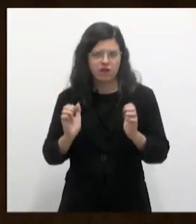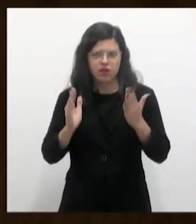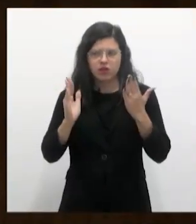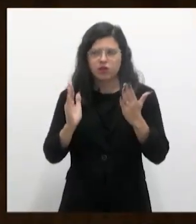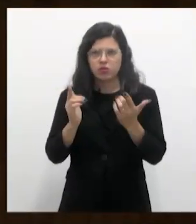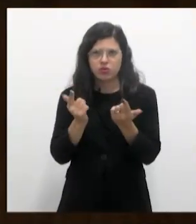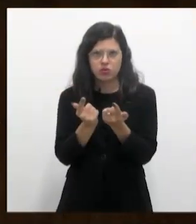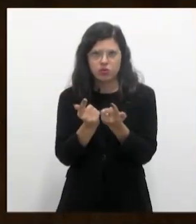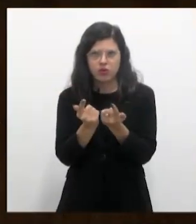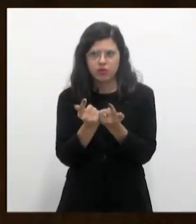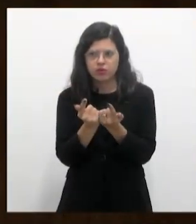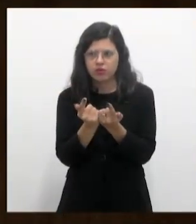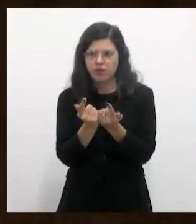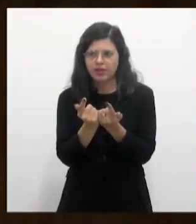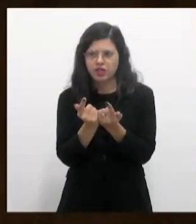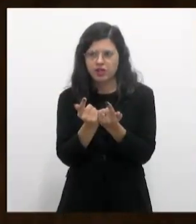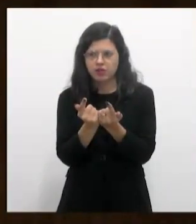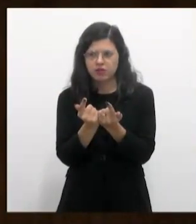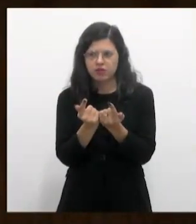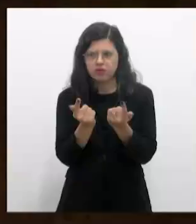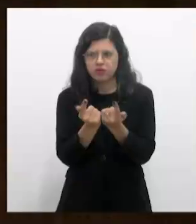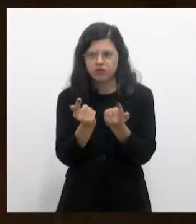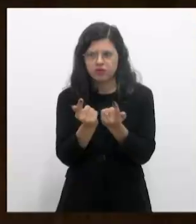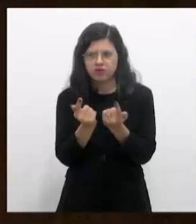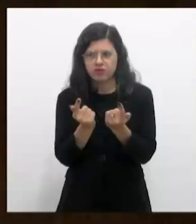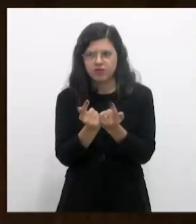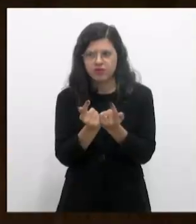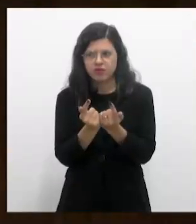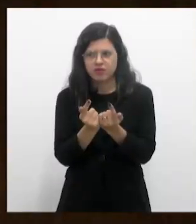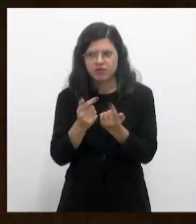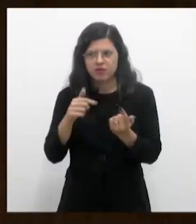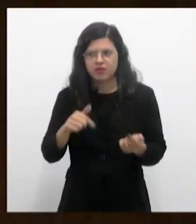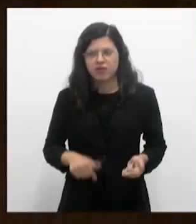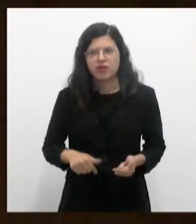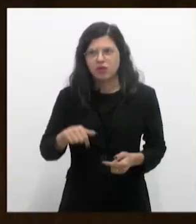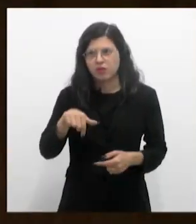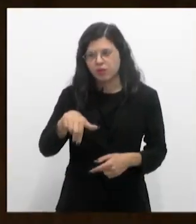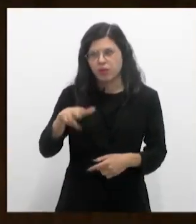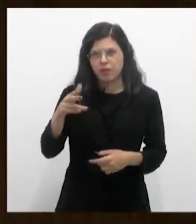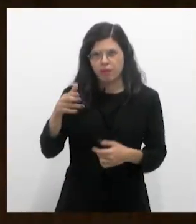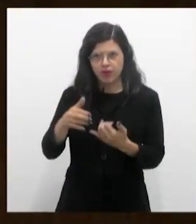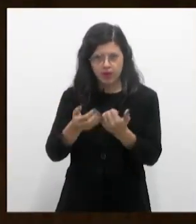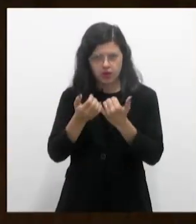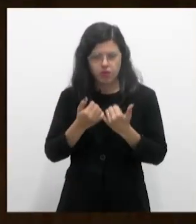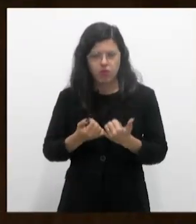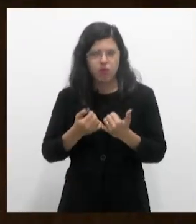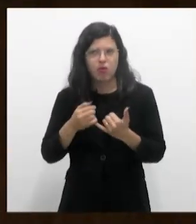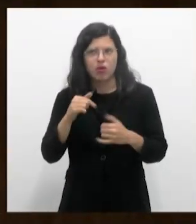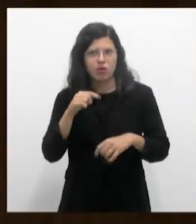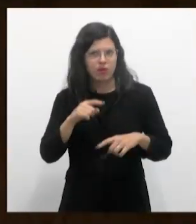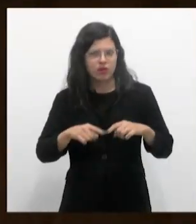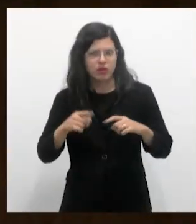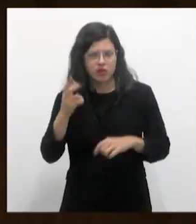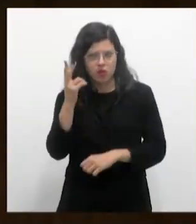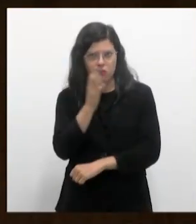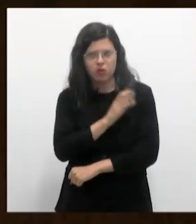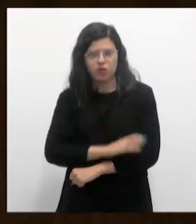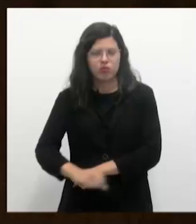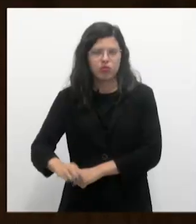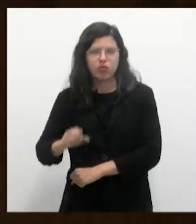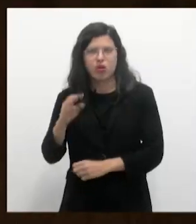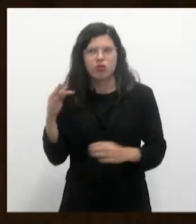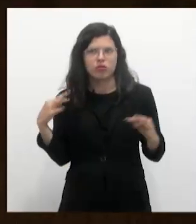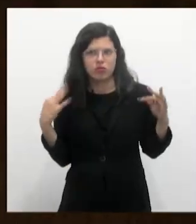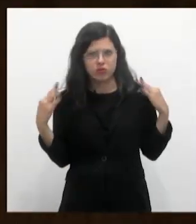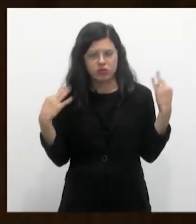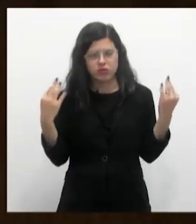realizado no município de Guapimirim, como patrimônio cultural e material turístico e gastronômico do Estado do Rio de